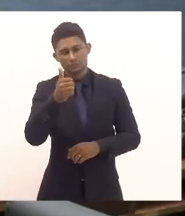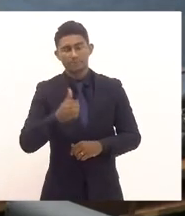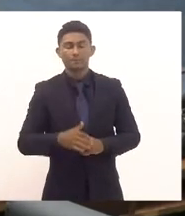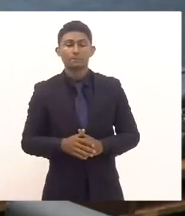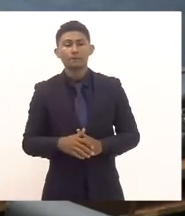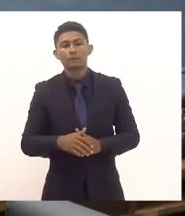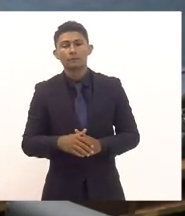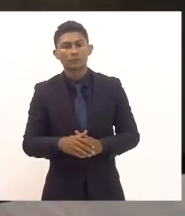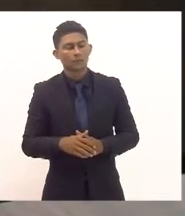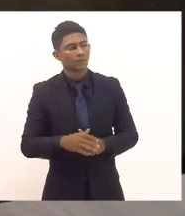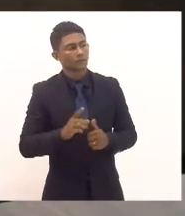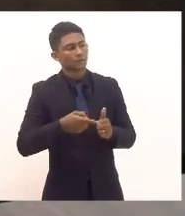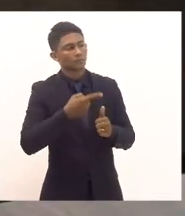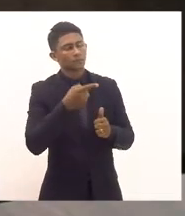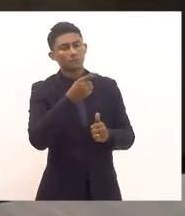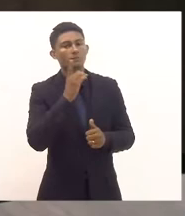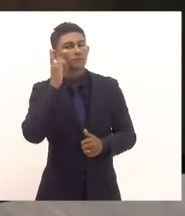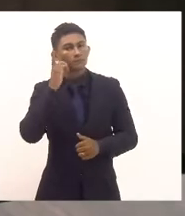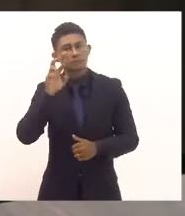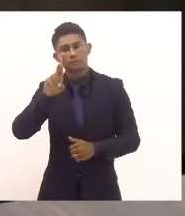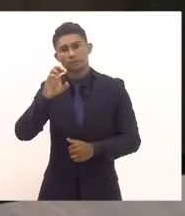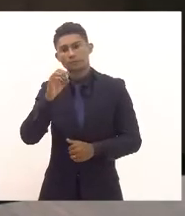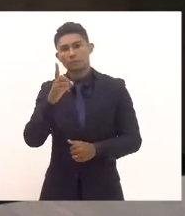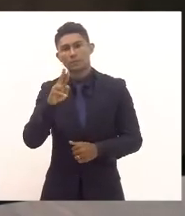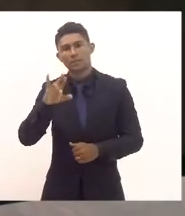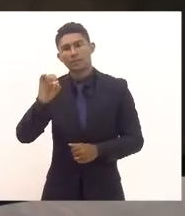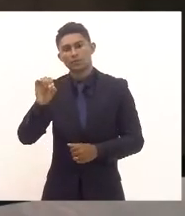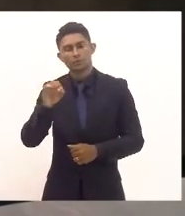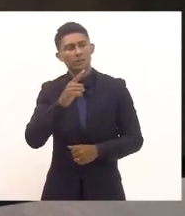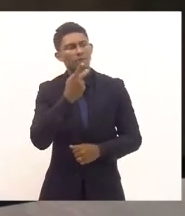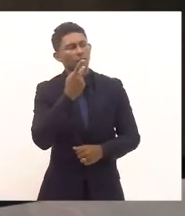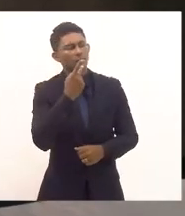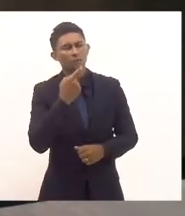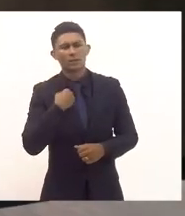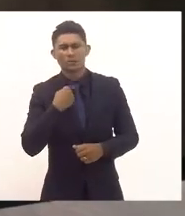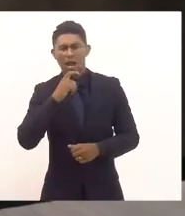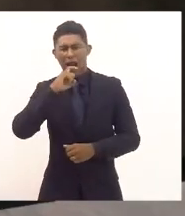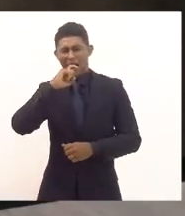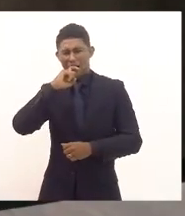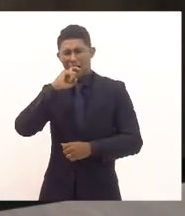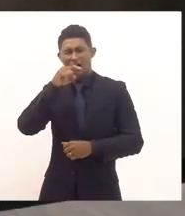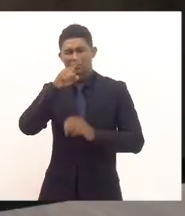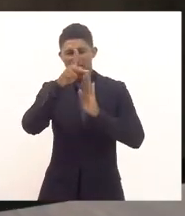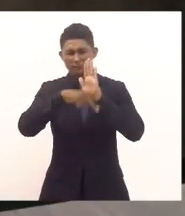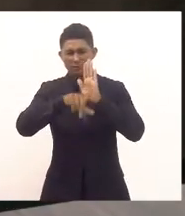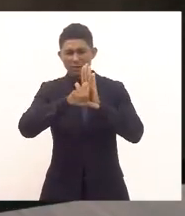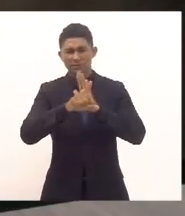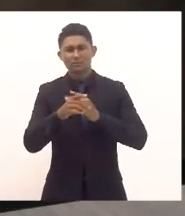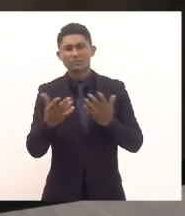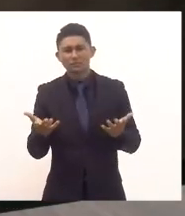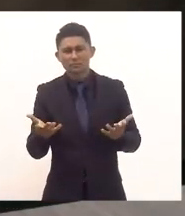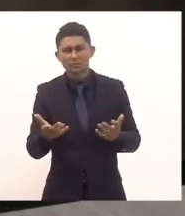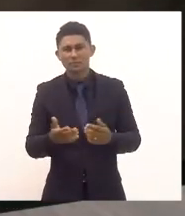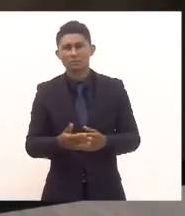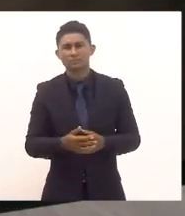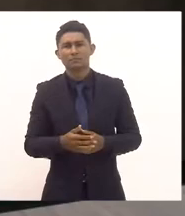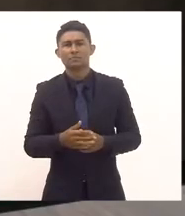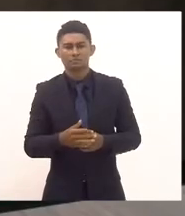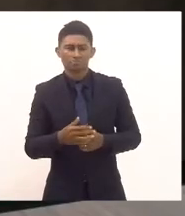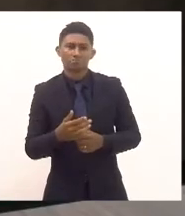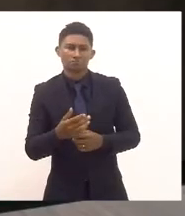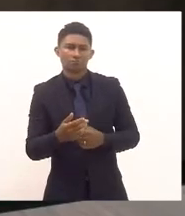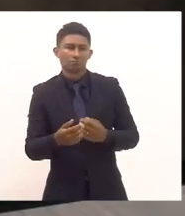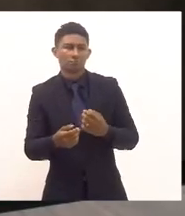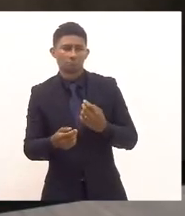primeiro Deputado Rodrigo Amorim Ele disse que eu invejei projeto de vossa excelência na verdade a gente tem alguns